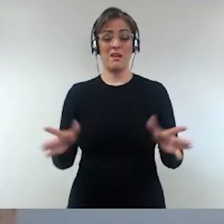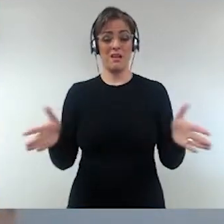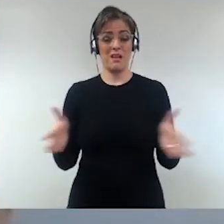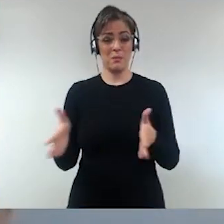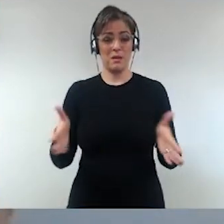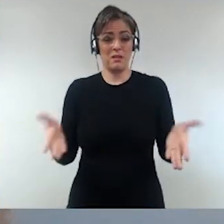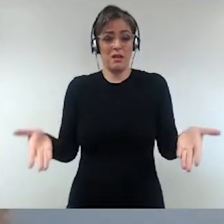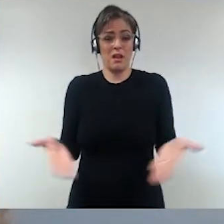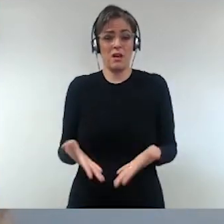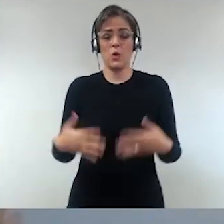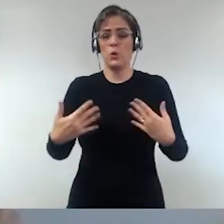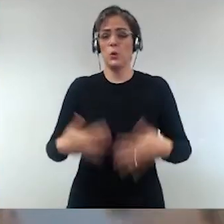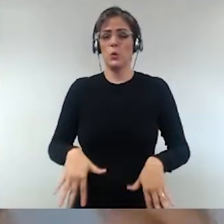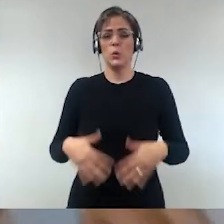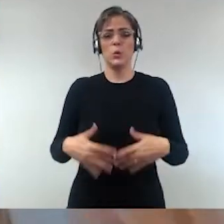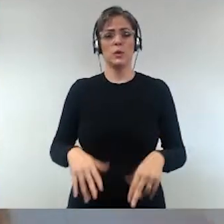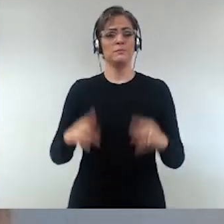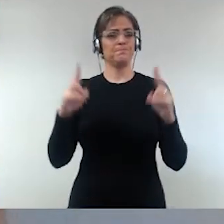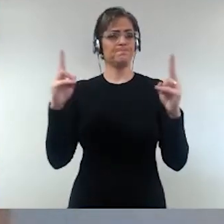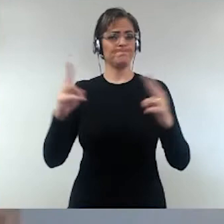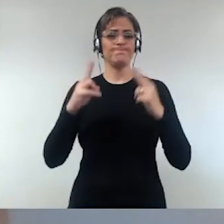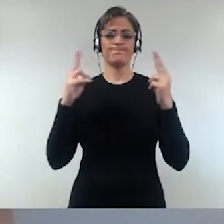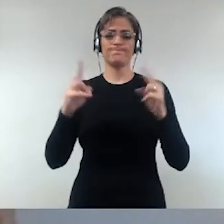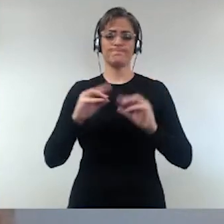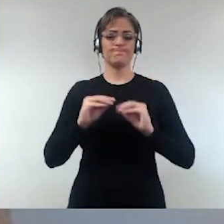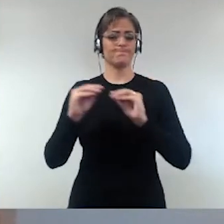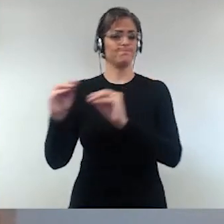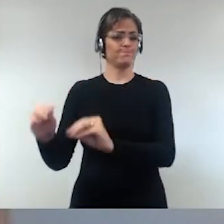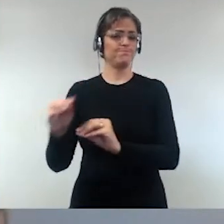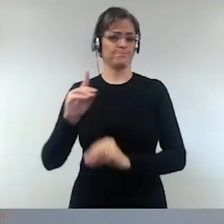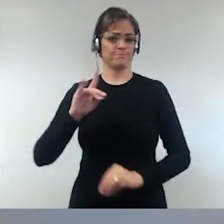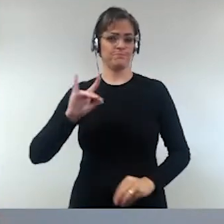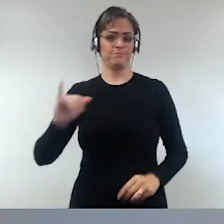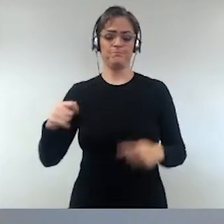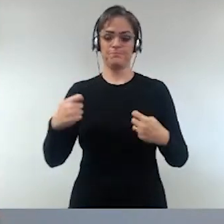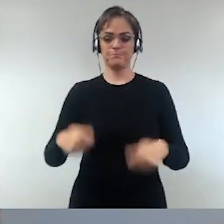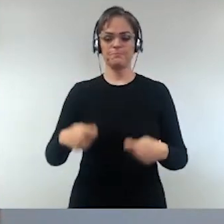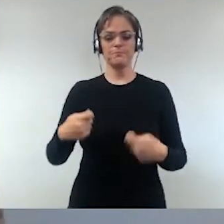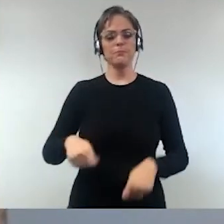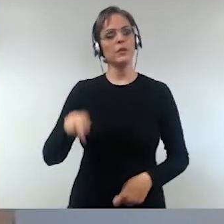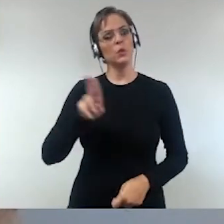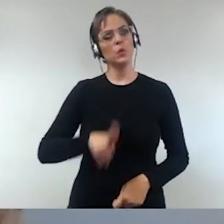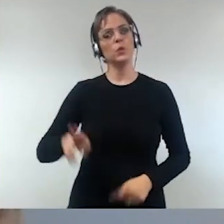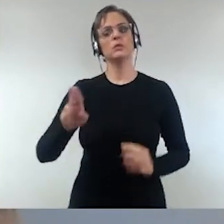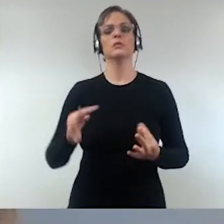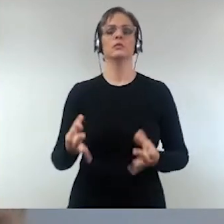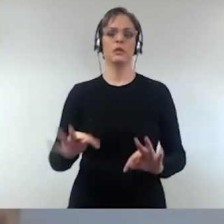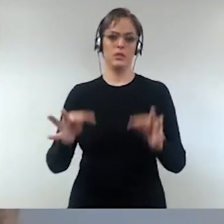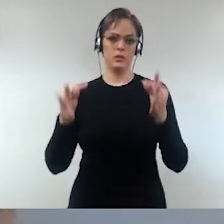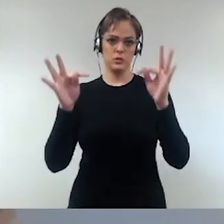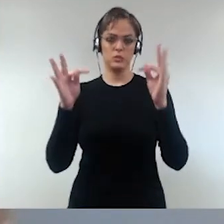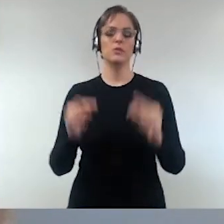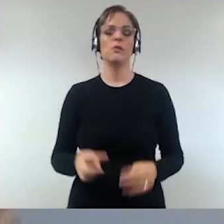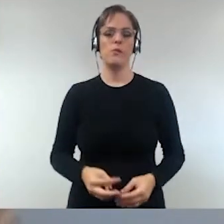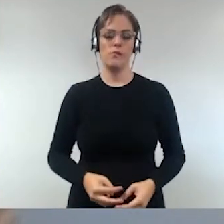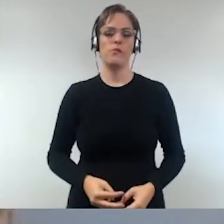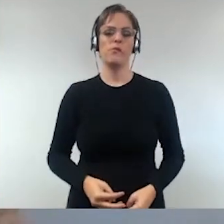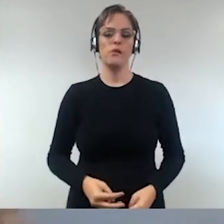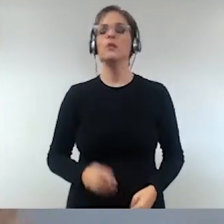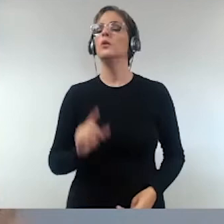quão inevitável e o quão necessário e importante é o fenômeno do uso da tecnologia. E quando eu falo em tecnologia, eu me